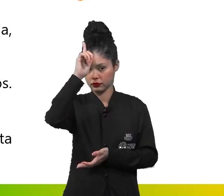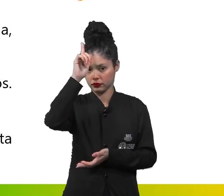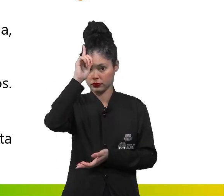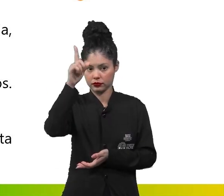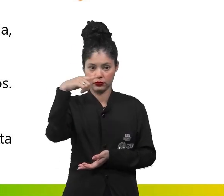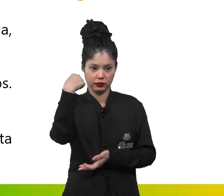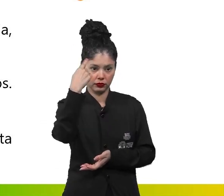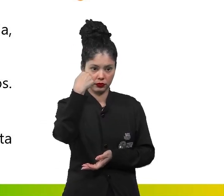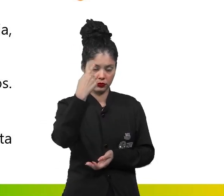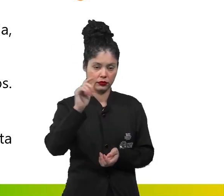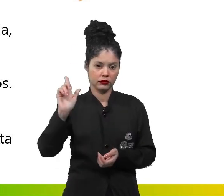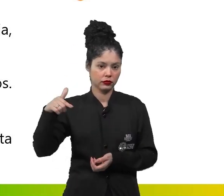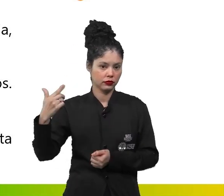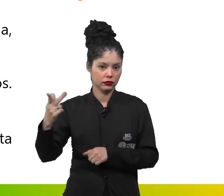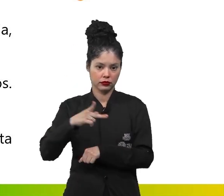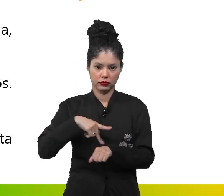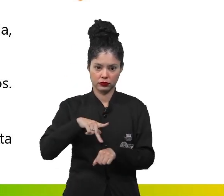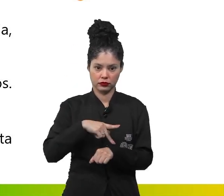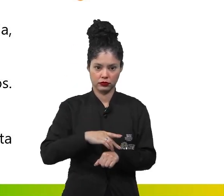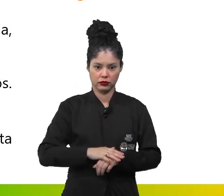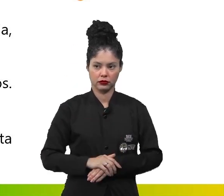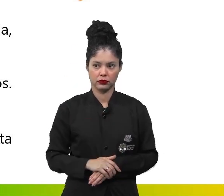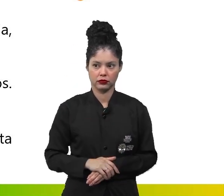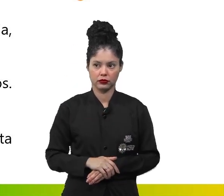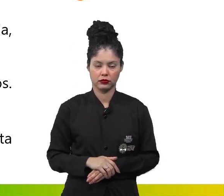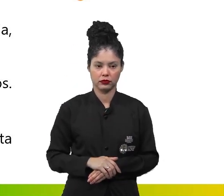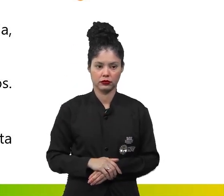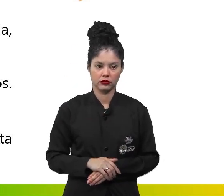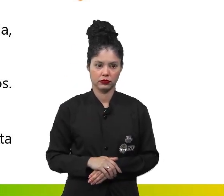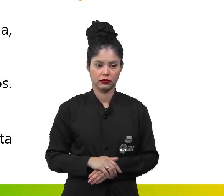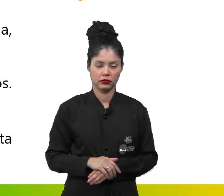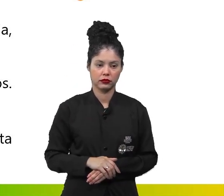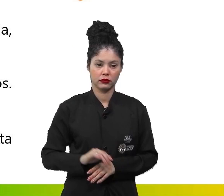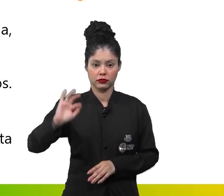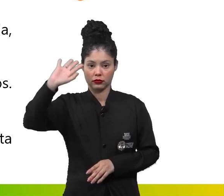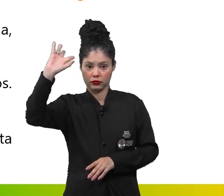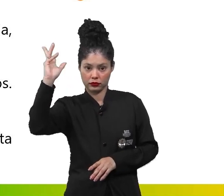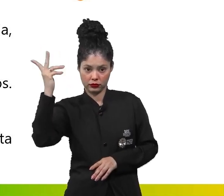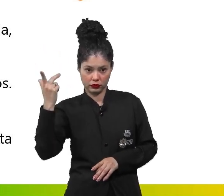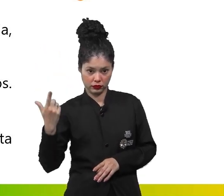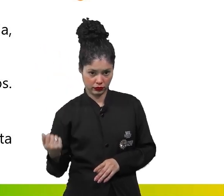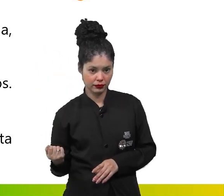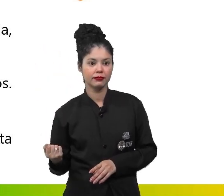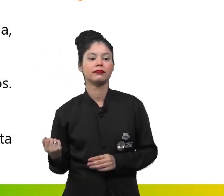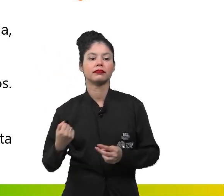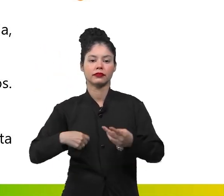da Alemanha, da Espanha e de outros países também. E não